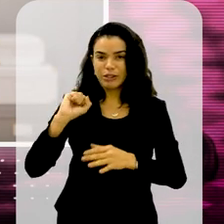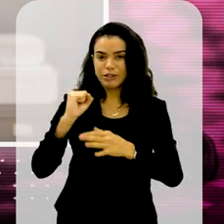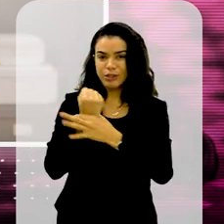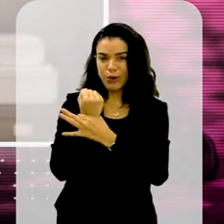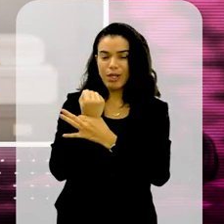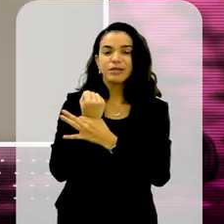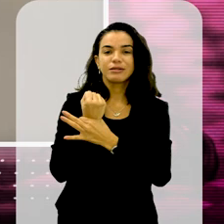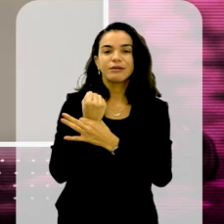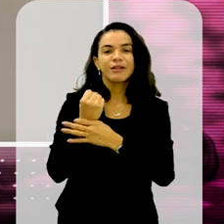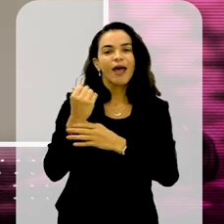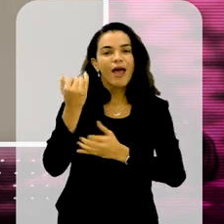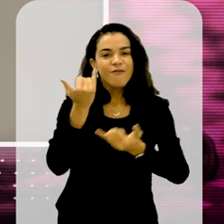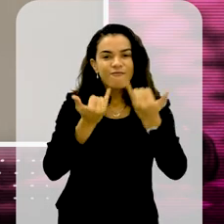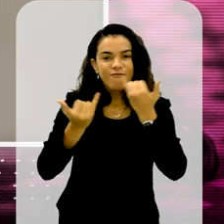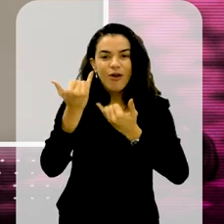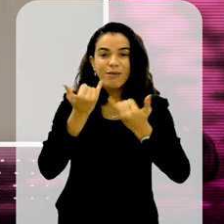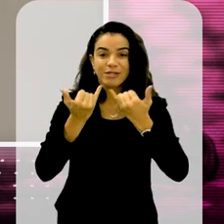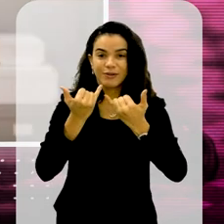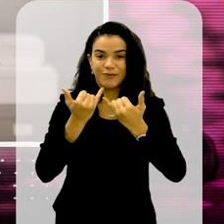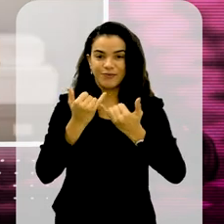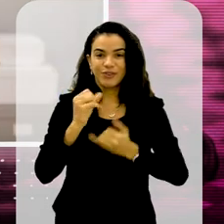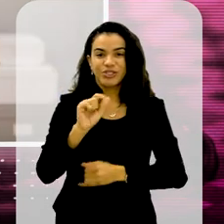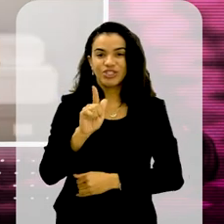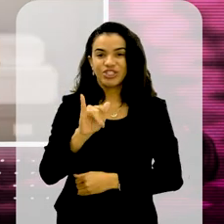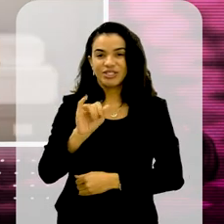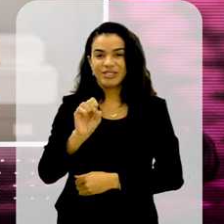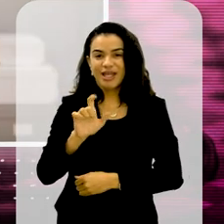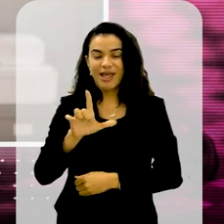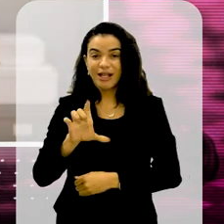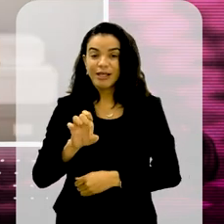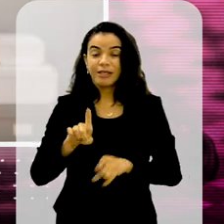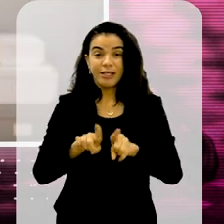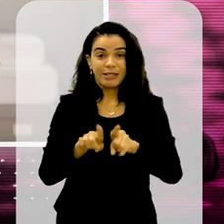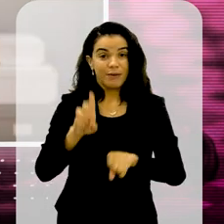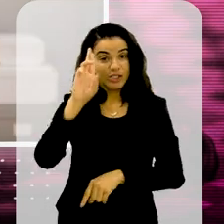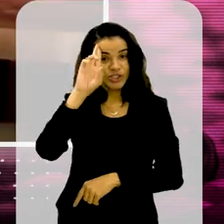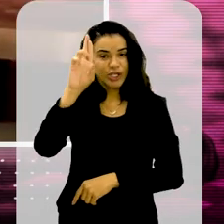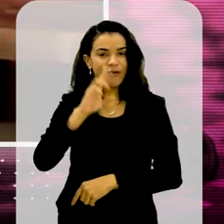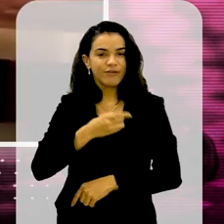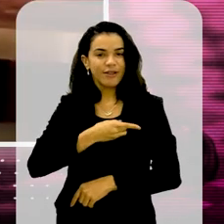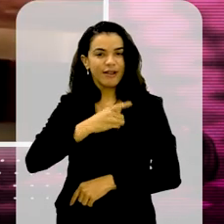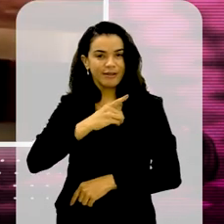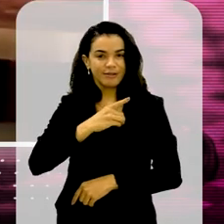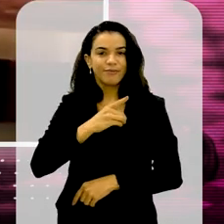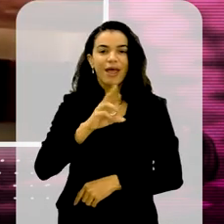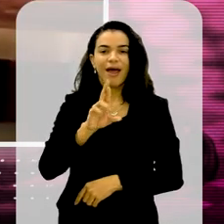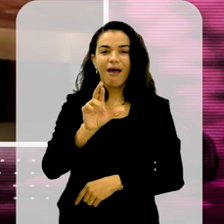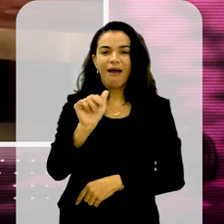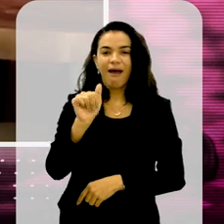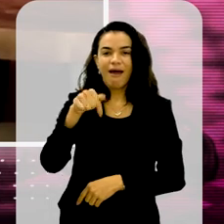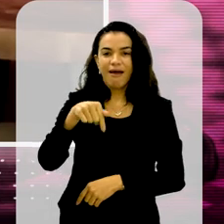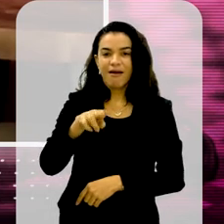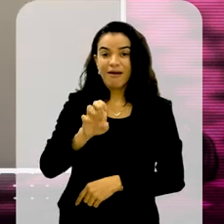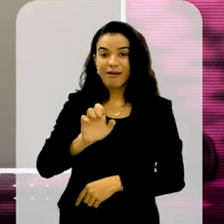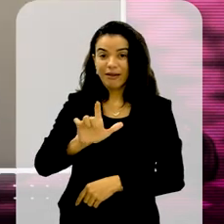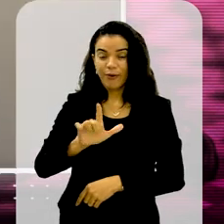da informação, Gisele Truzzi, e a delegada de Polícia Civil, Raquel